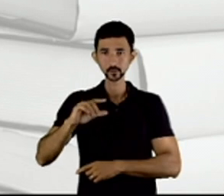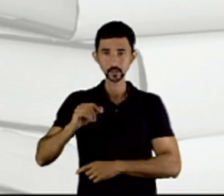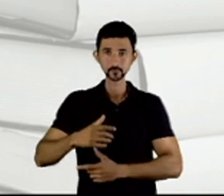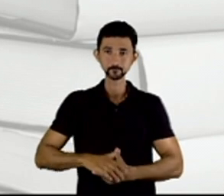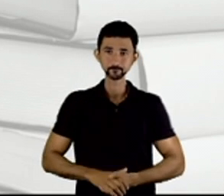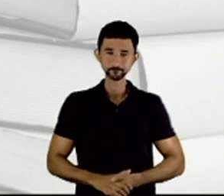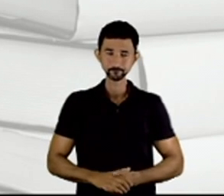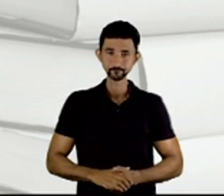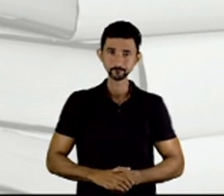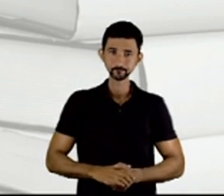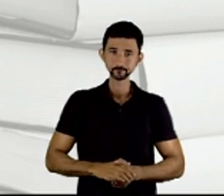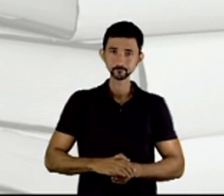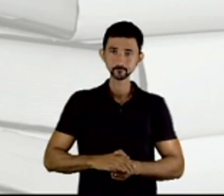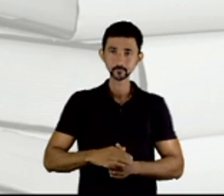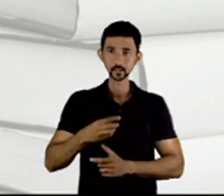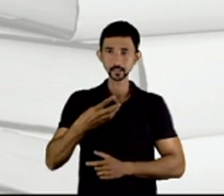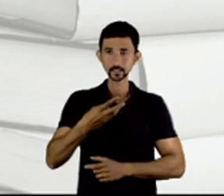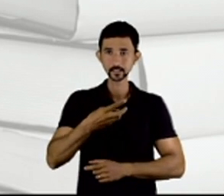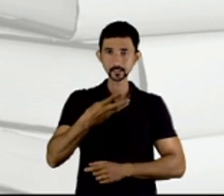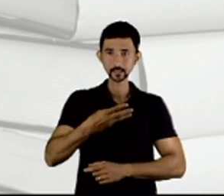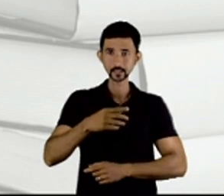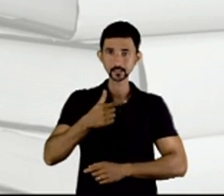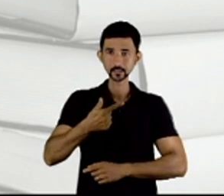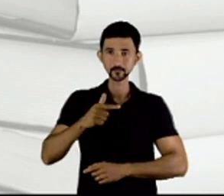3,272727 dá